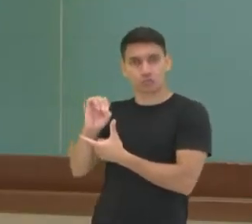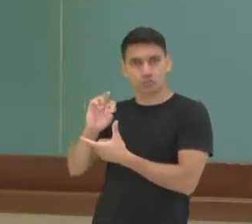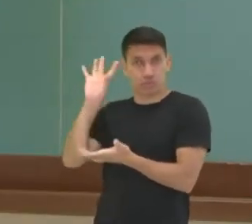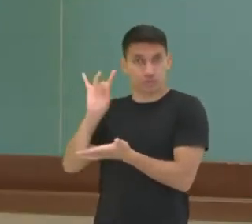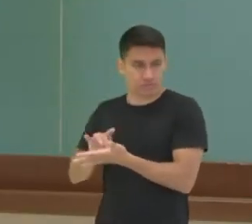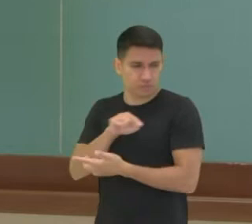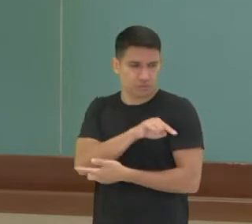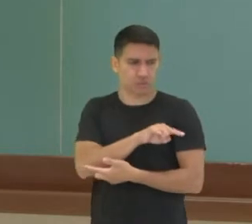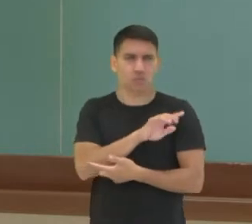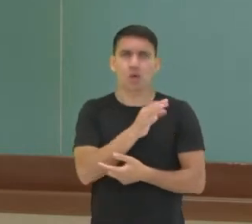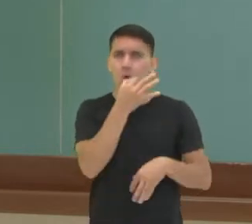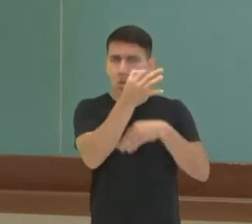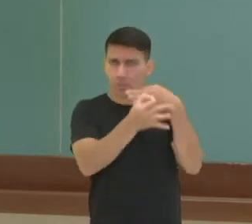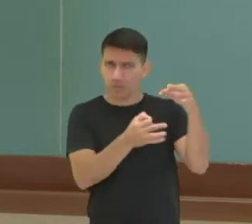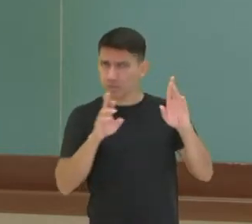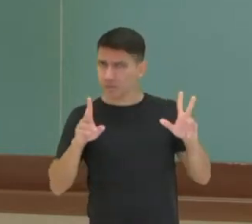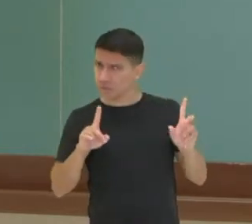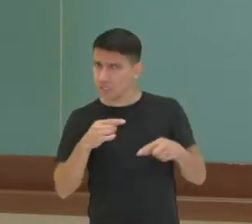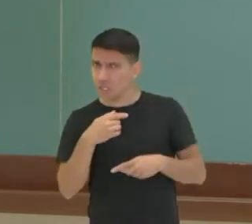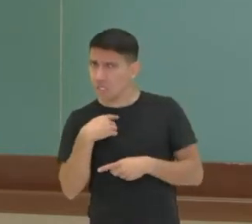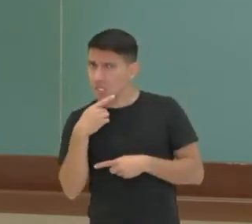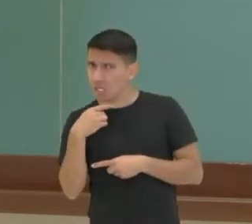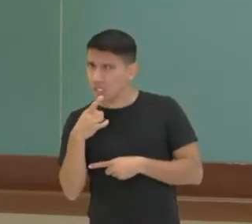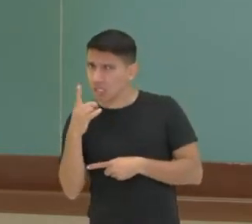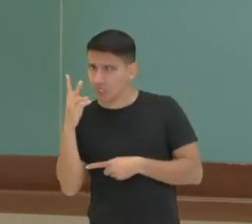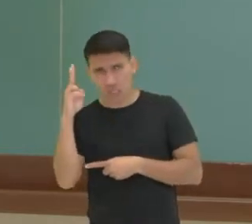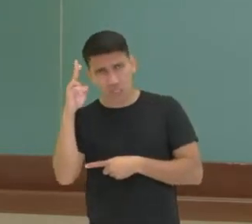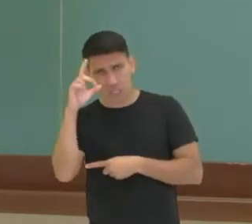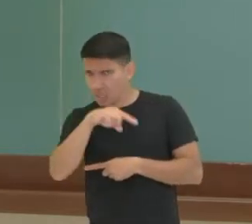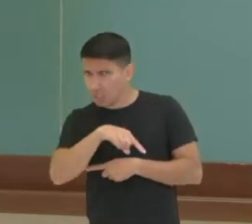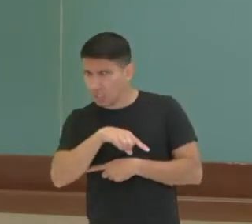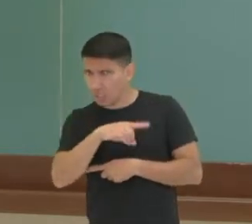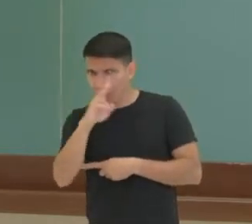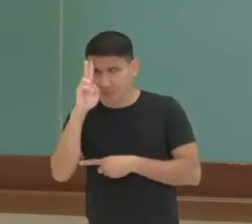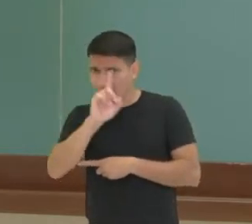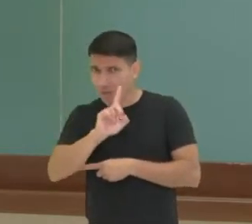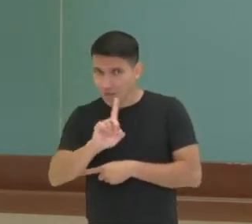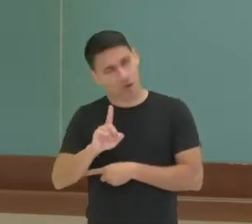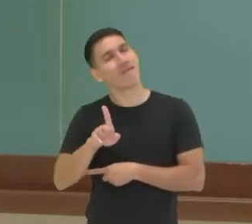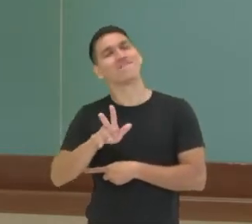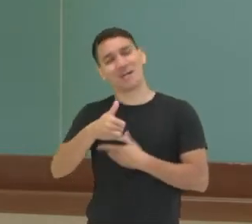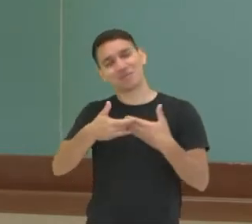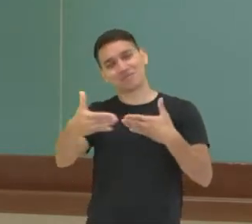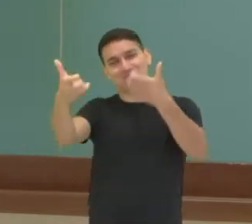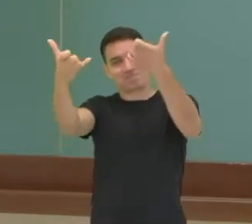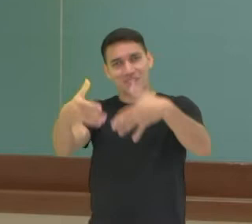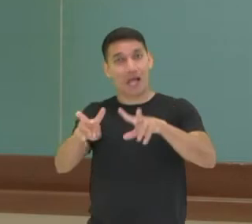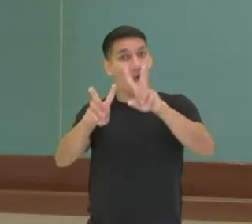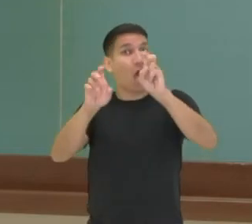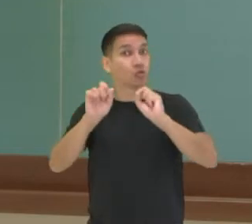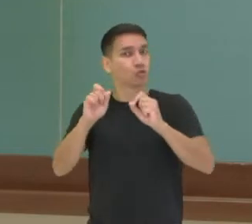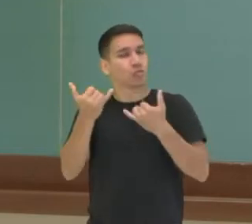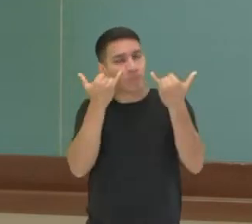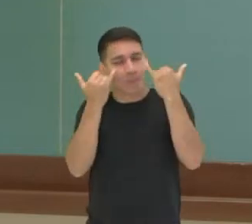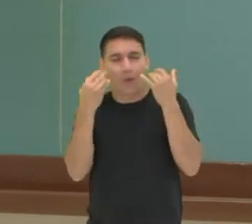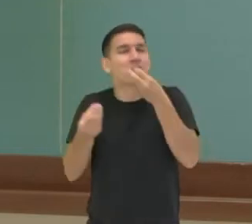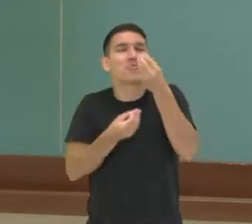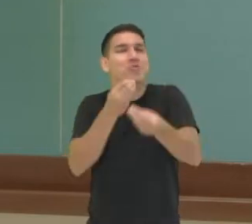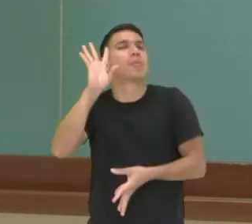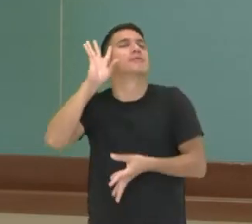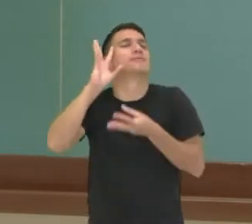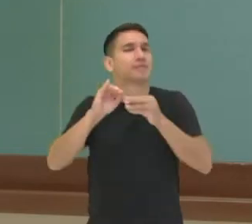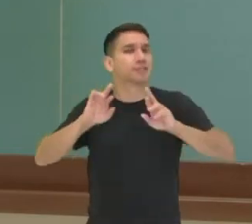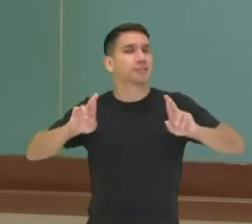opinião? Ainda não? Então, no decorrer, aqui das nossas informações, você vai ficar sabendo, então,